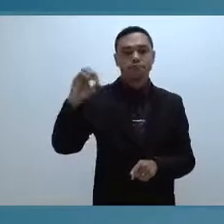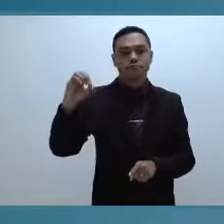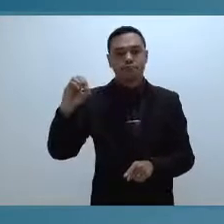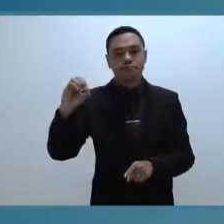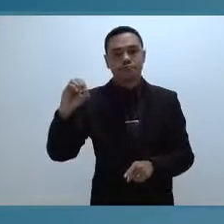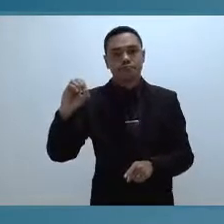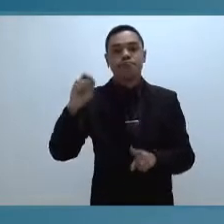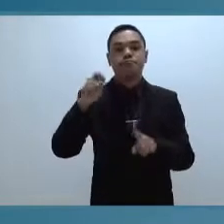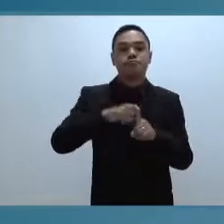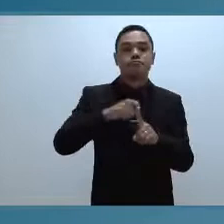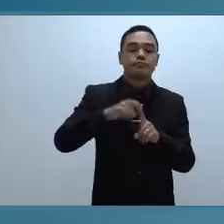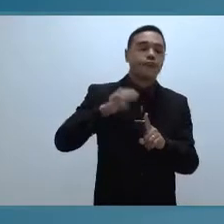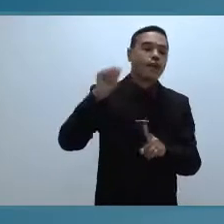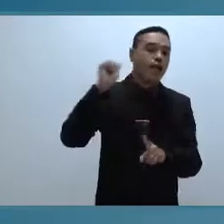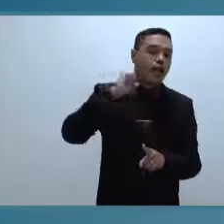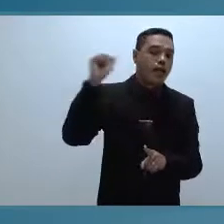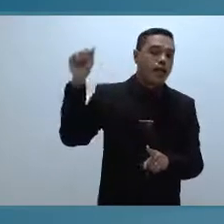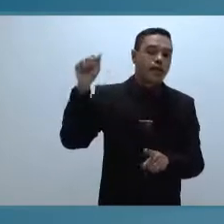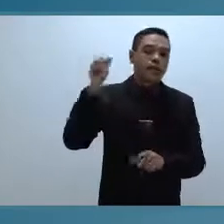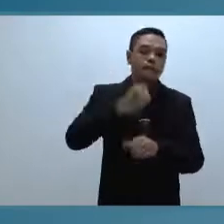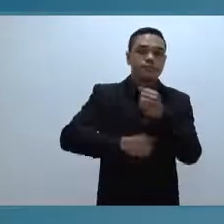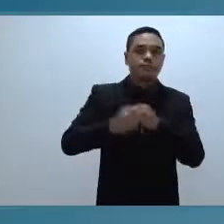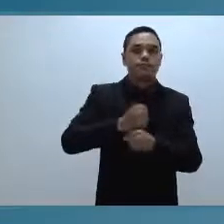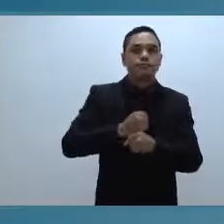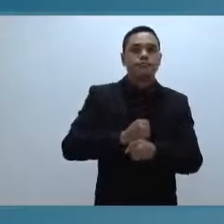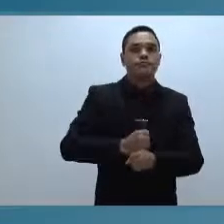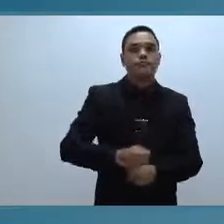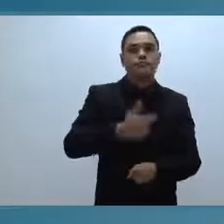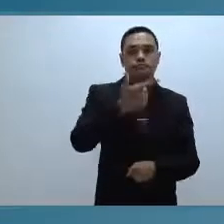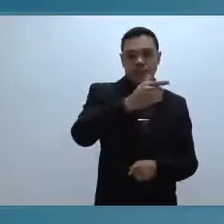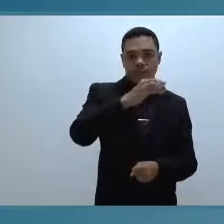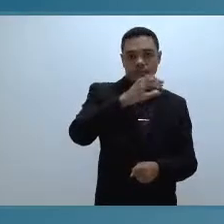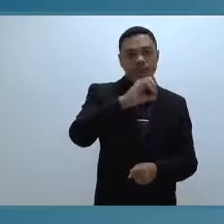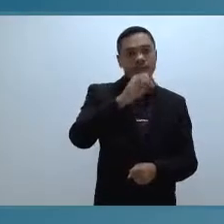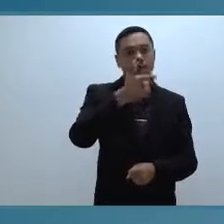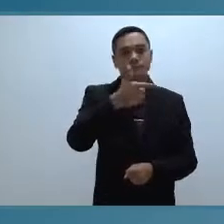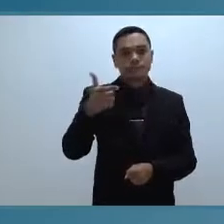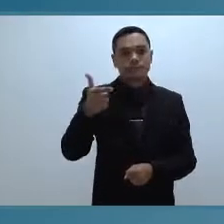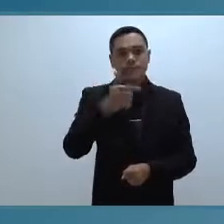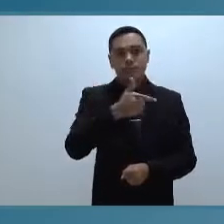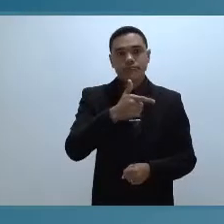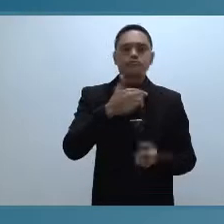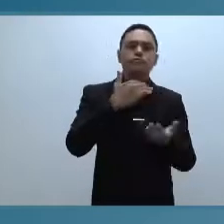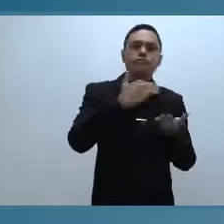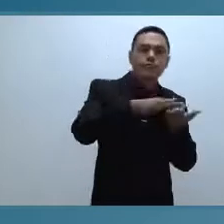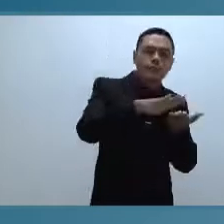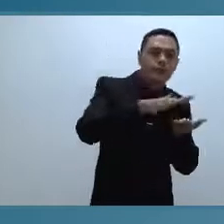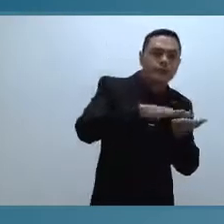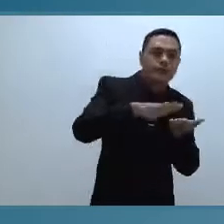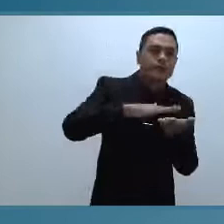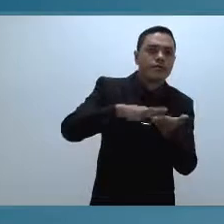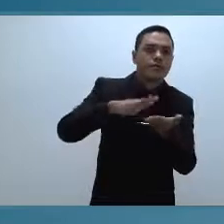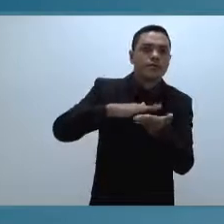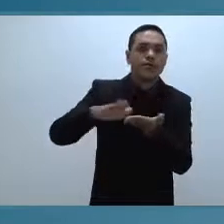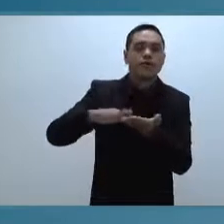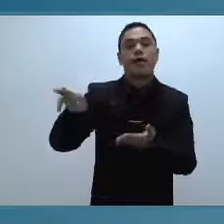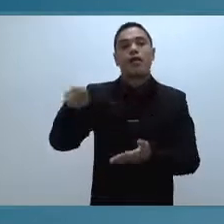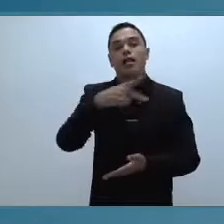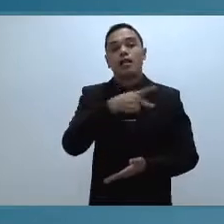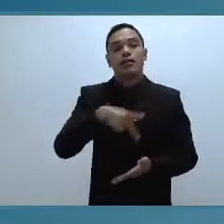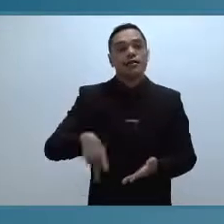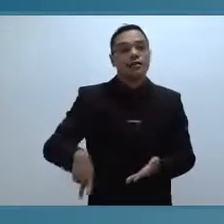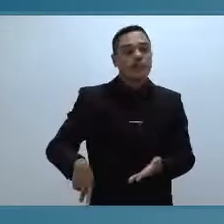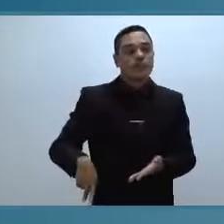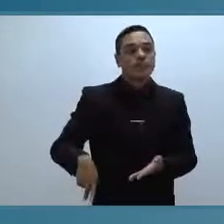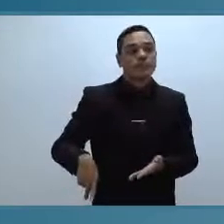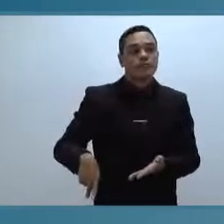20/4/2022, a desembargadora Rosileide despachou e determinou a remessa do SIGADOC à presidência. E esse